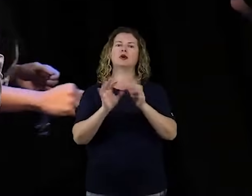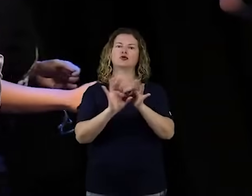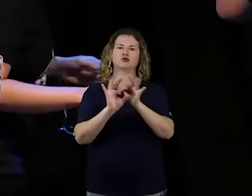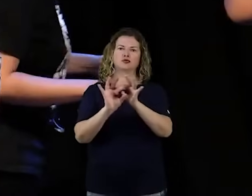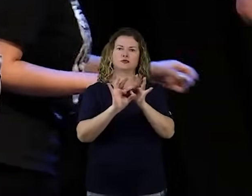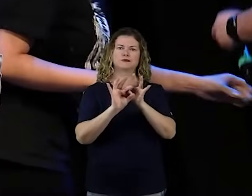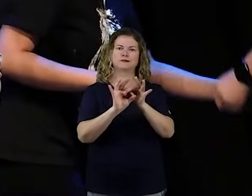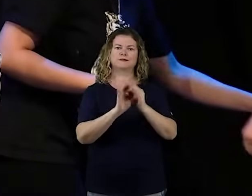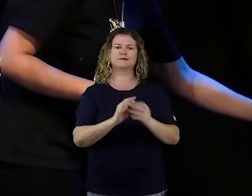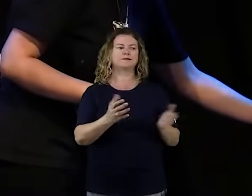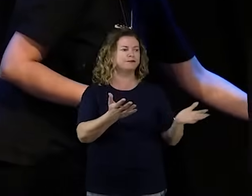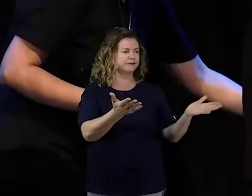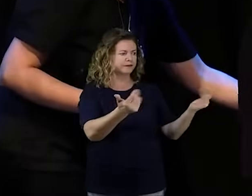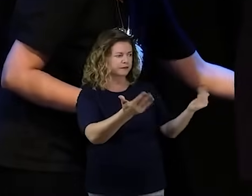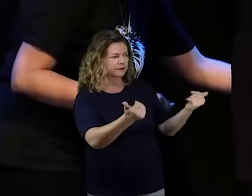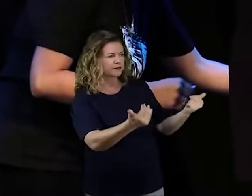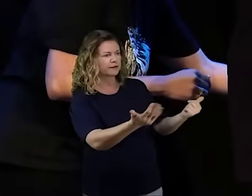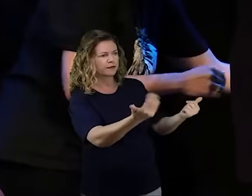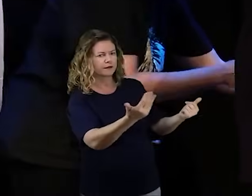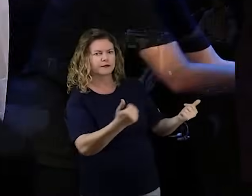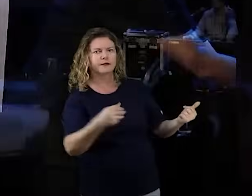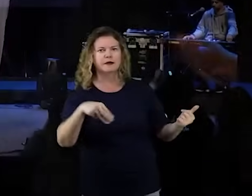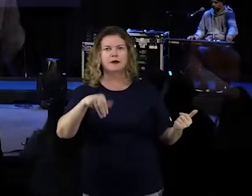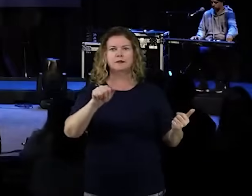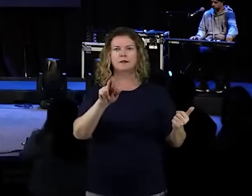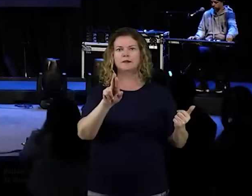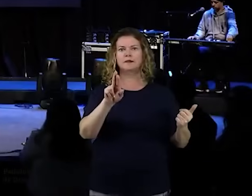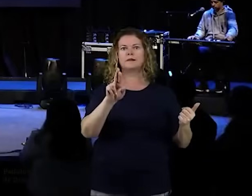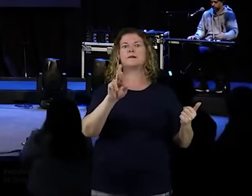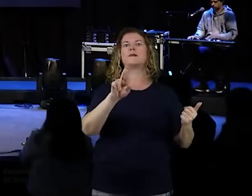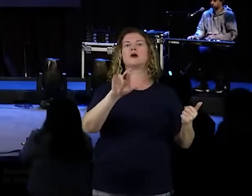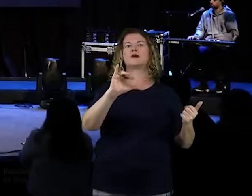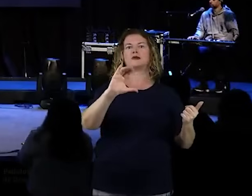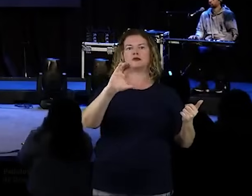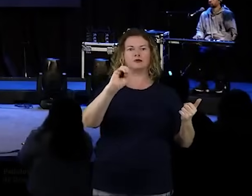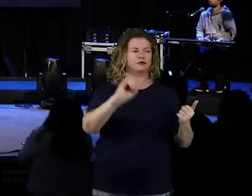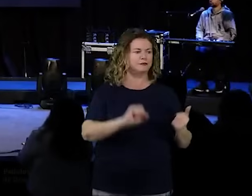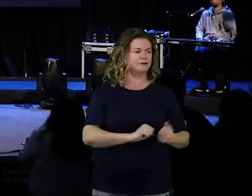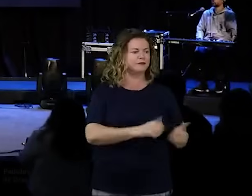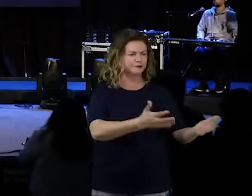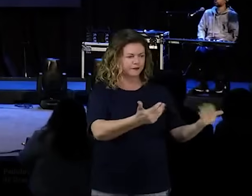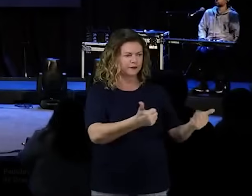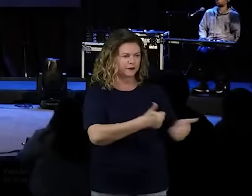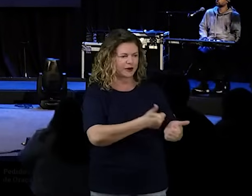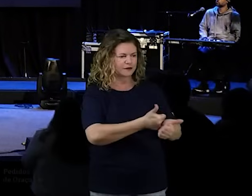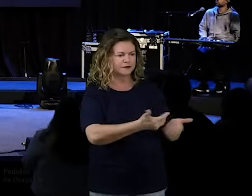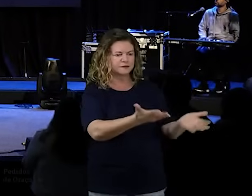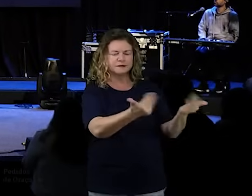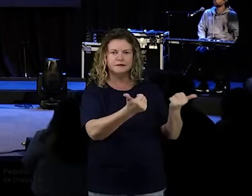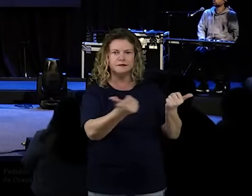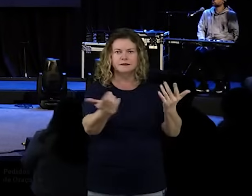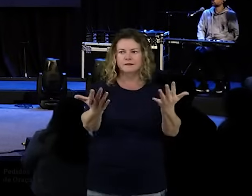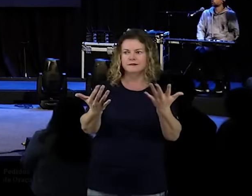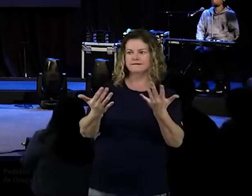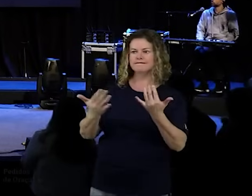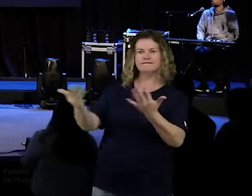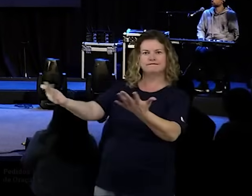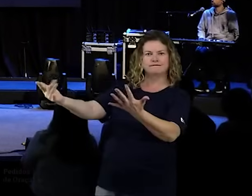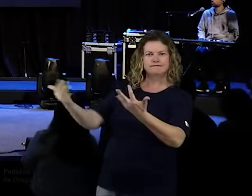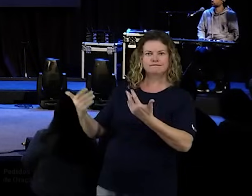para cá vem cá Maurício aquela canção que nós cantamos eu quero cantar tanto o aniversário